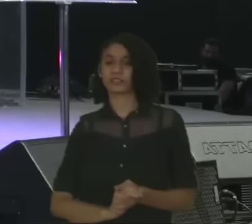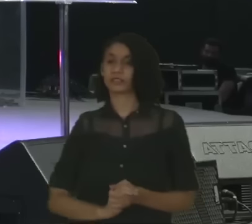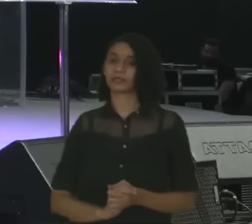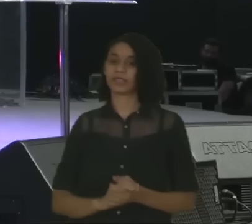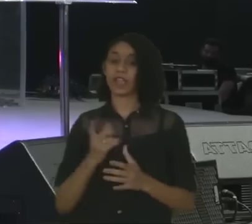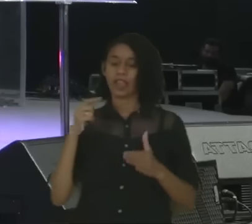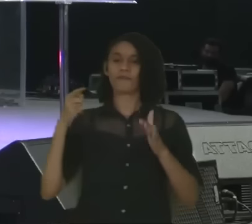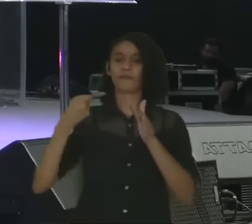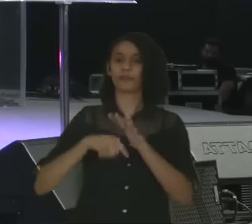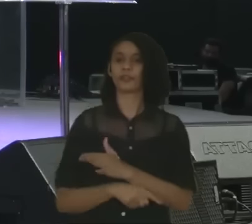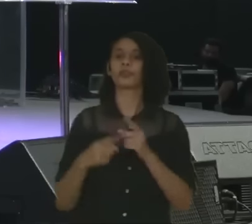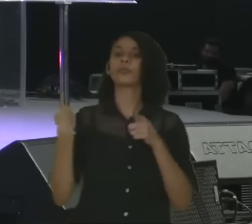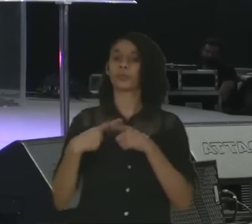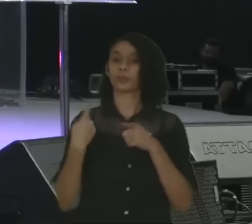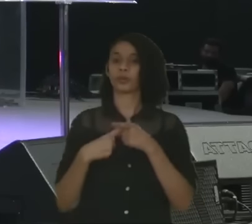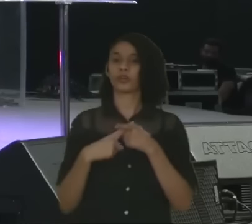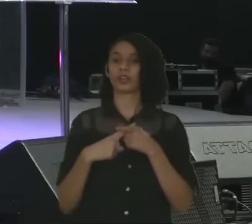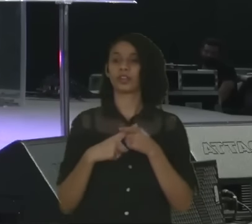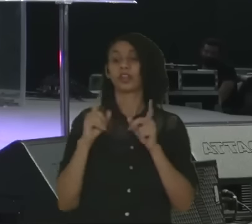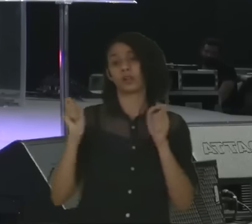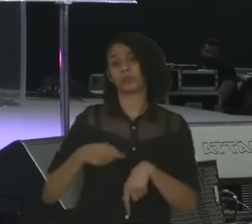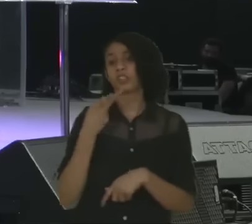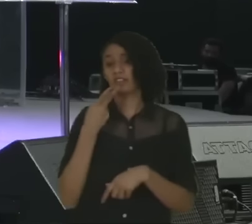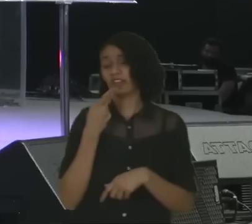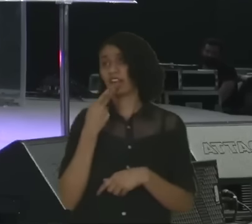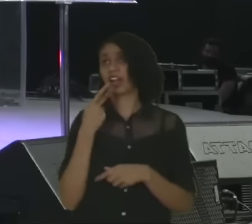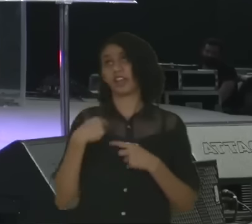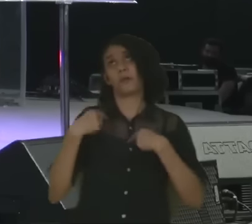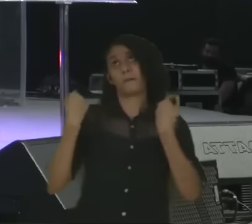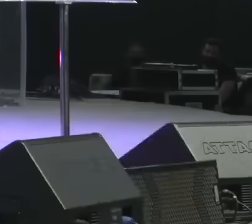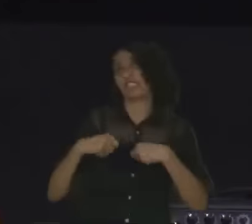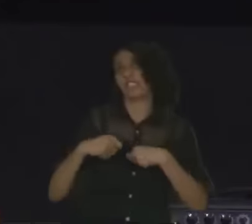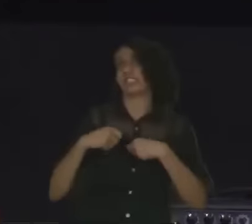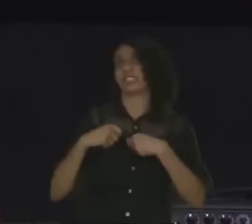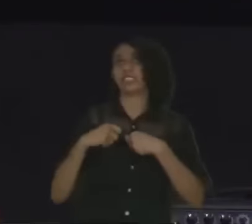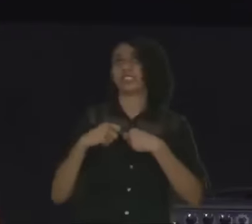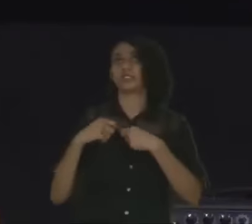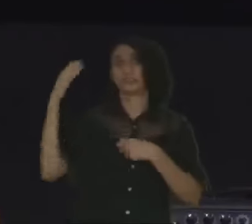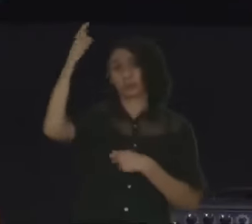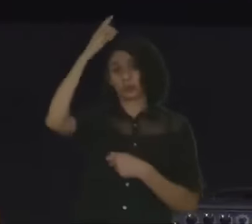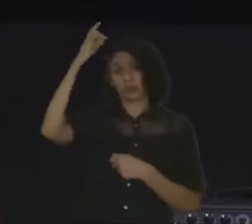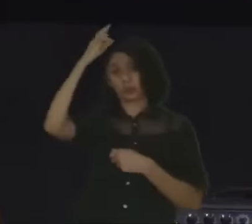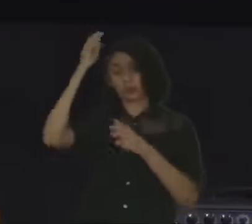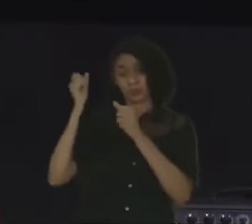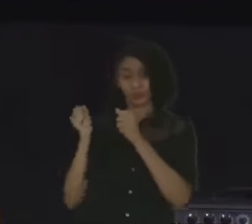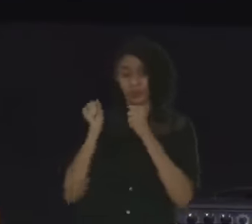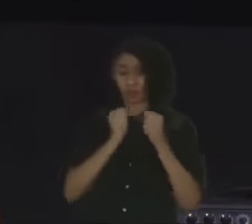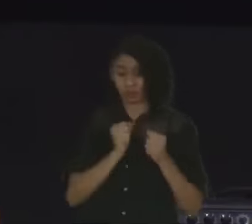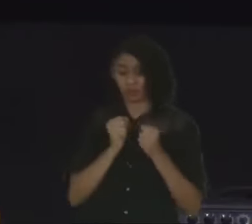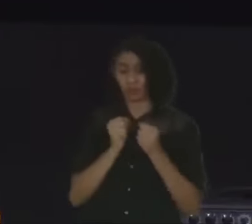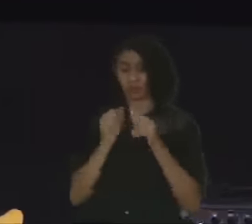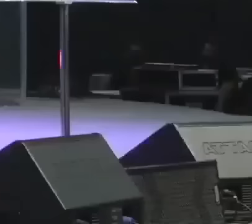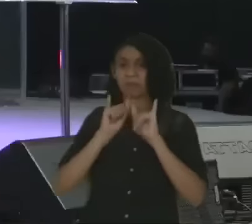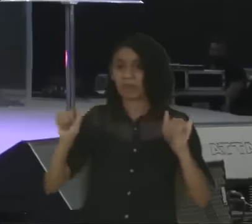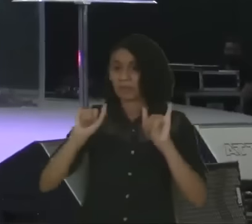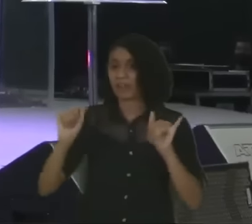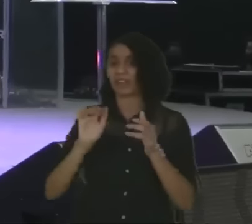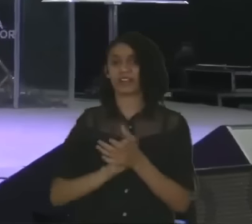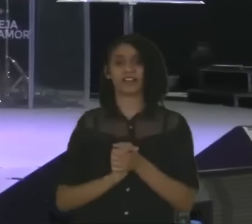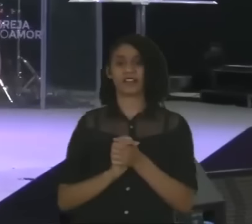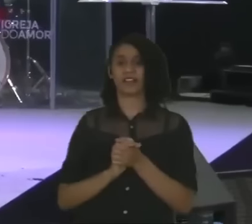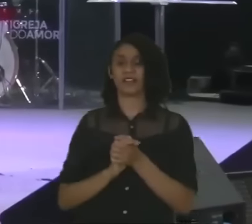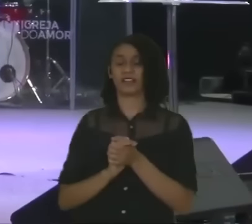porque Billy não poderia ter dito eu preciso do poder do Espírito Santo para pregar para milhares e milhares de pessoas ele poderia ter dito eu preciso